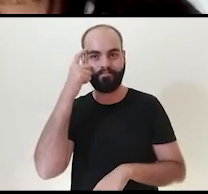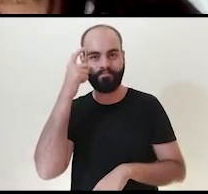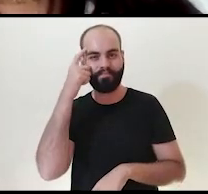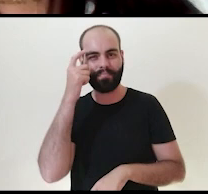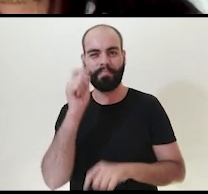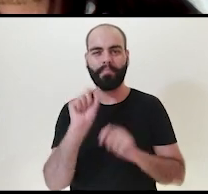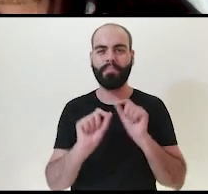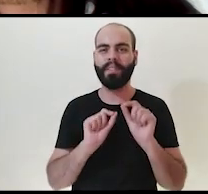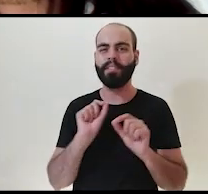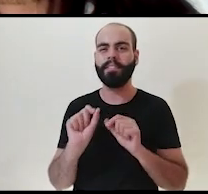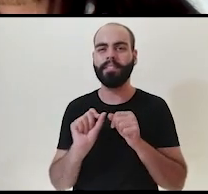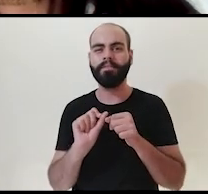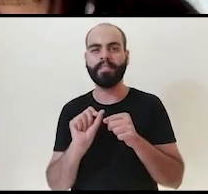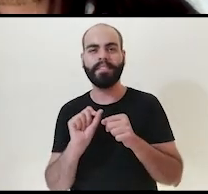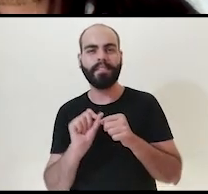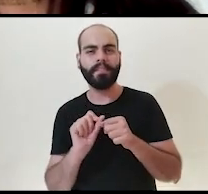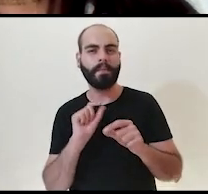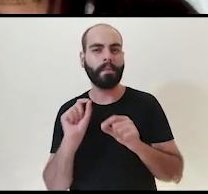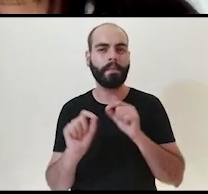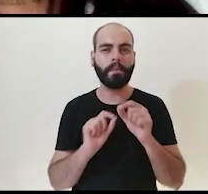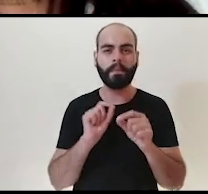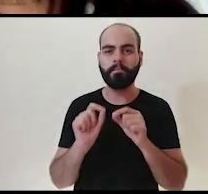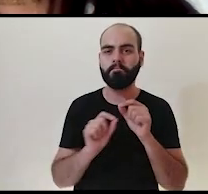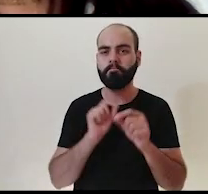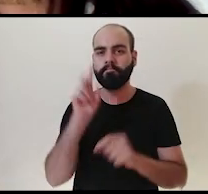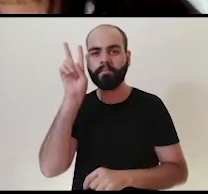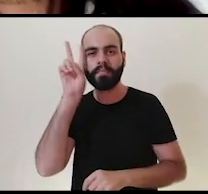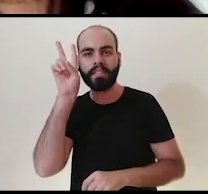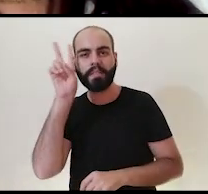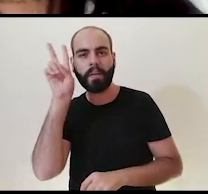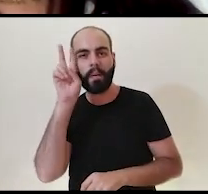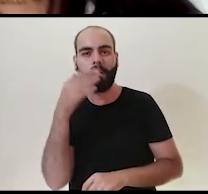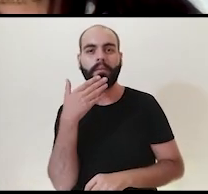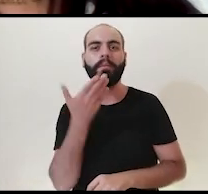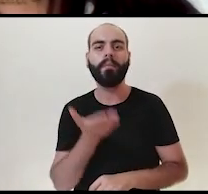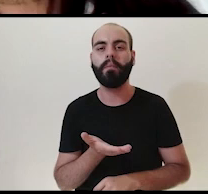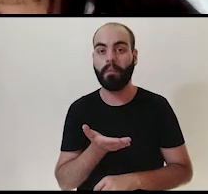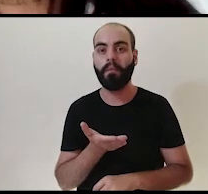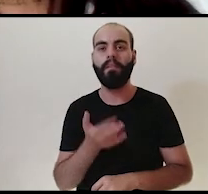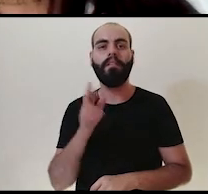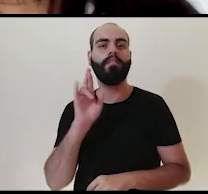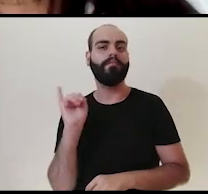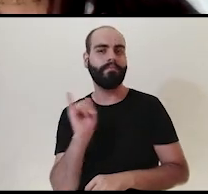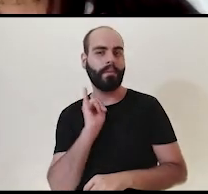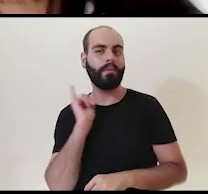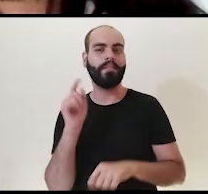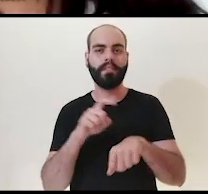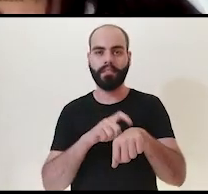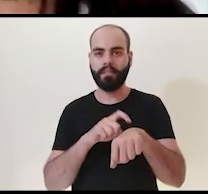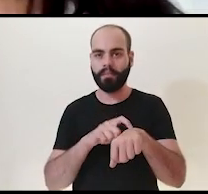parar para pensar o que que você quer passar também faz muita diferença na hora de fazer as